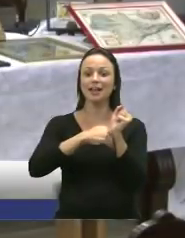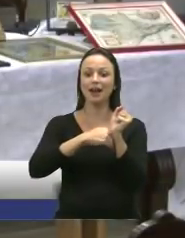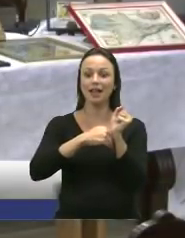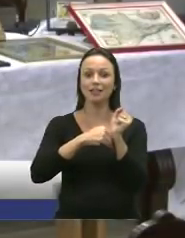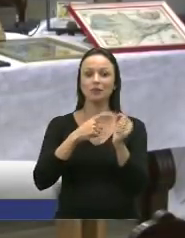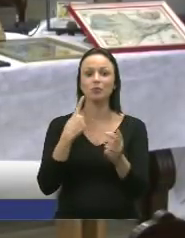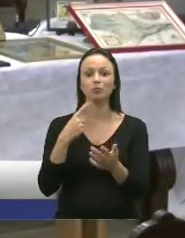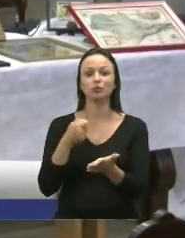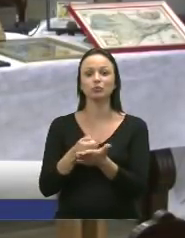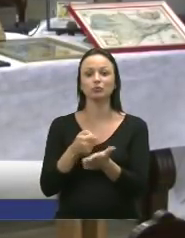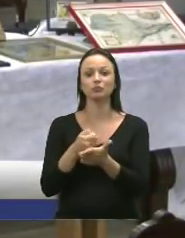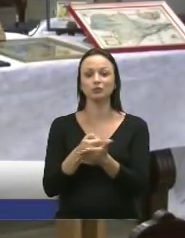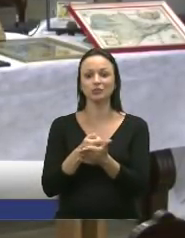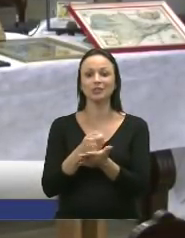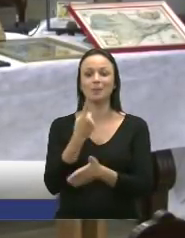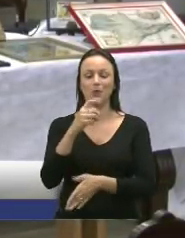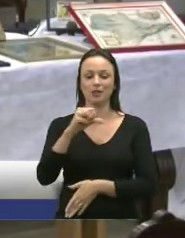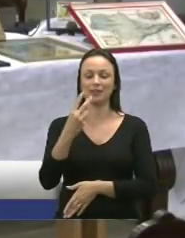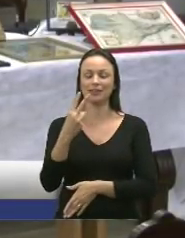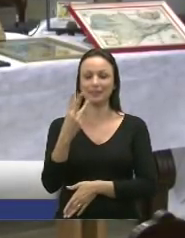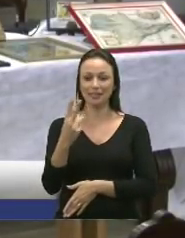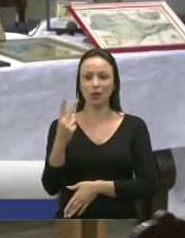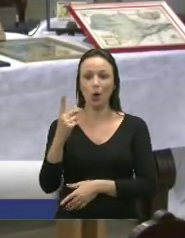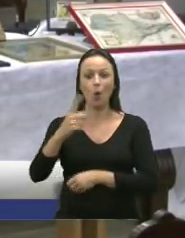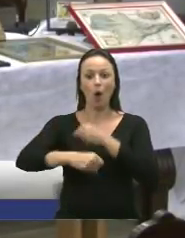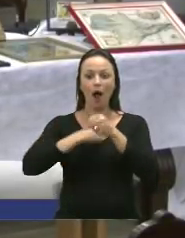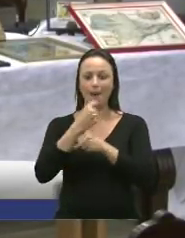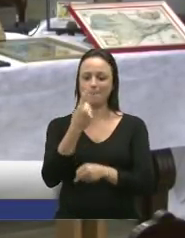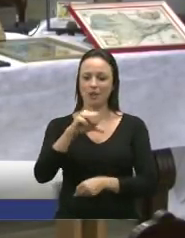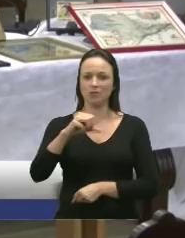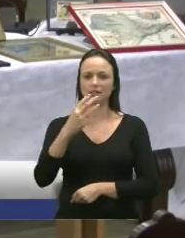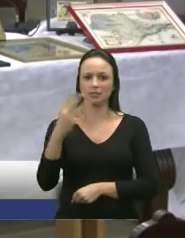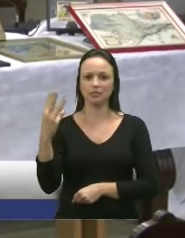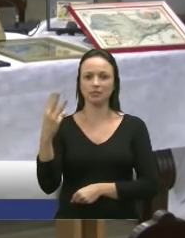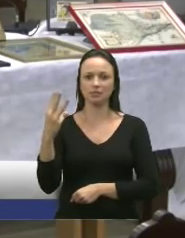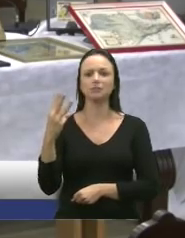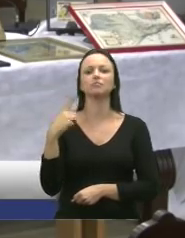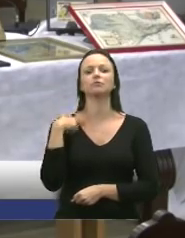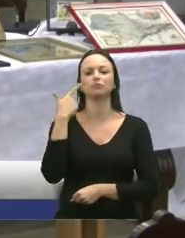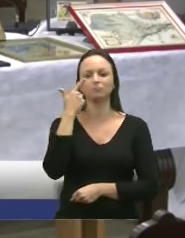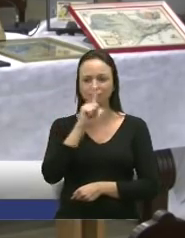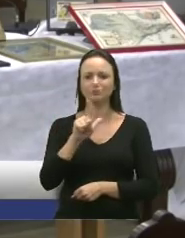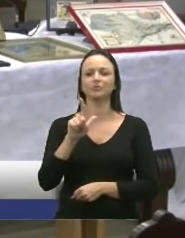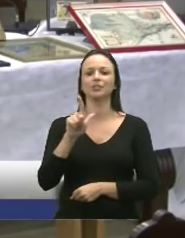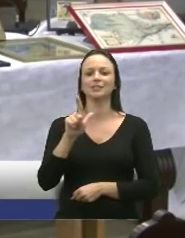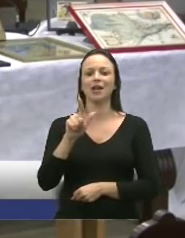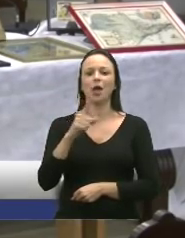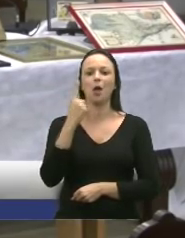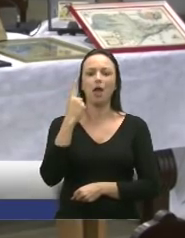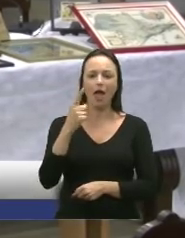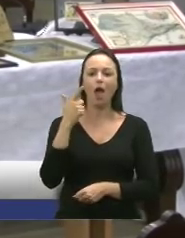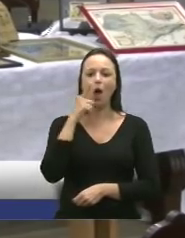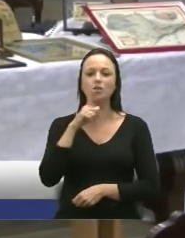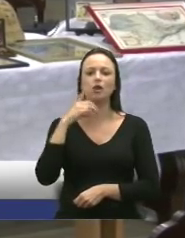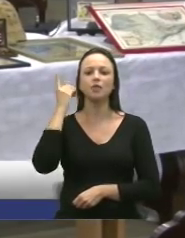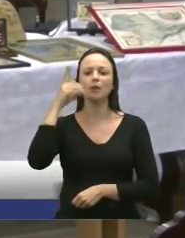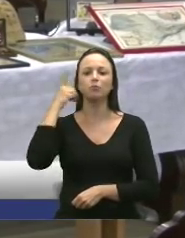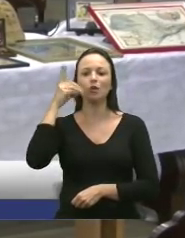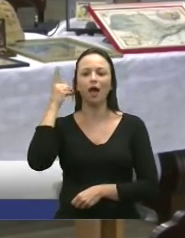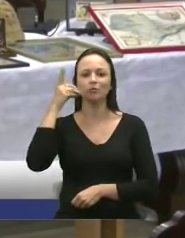no final do ano ele concedeu. No ano seguinte, em 33, elegemos deputados. Entre esses deputados foi